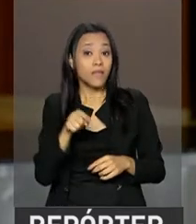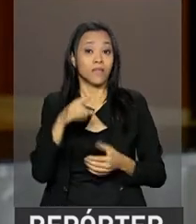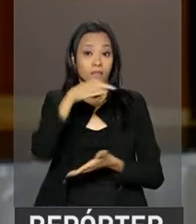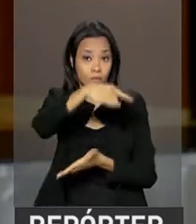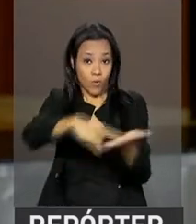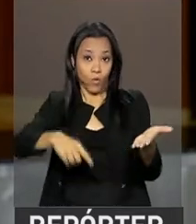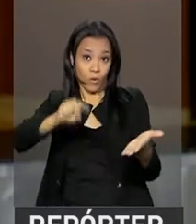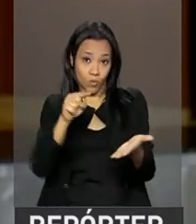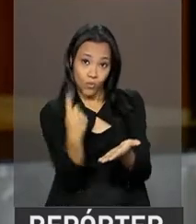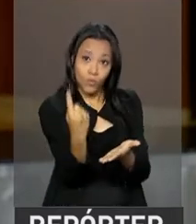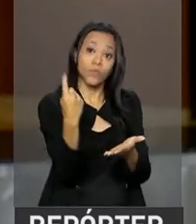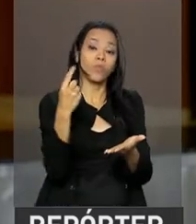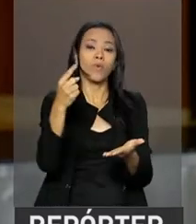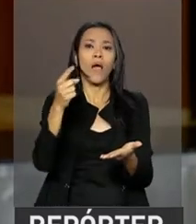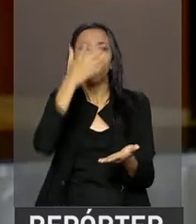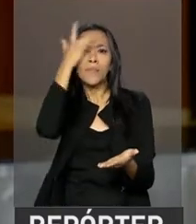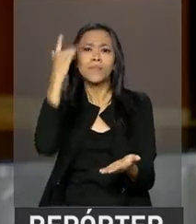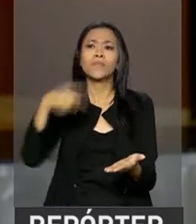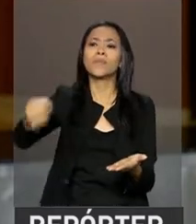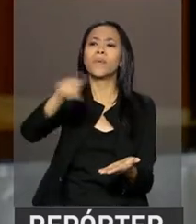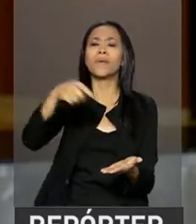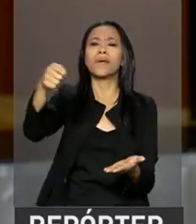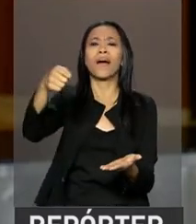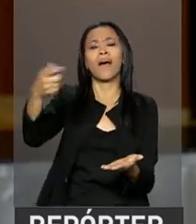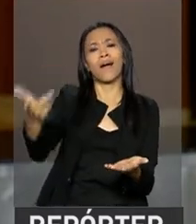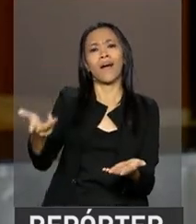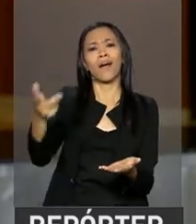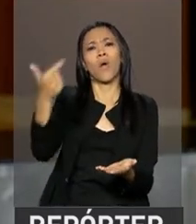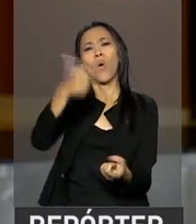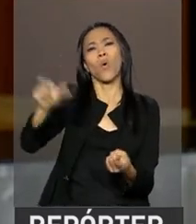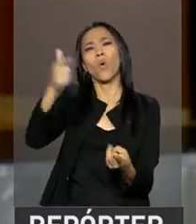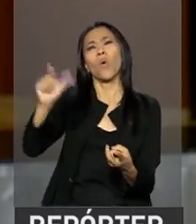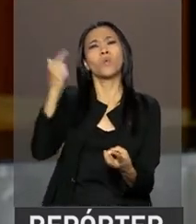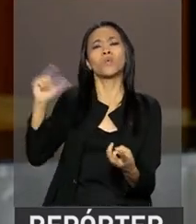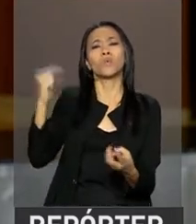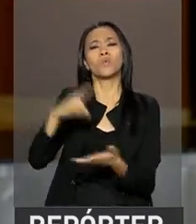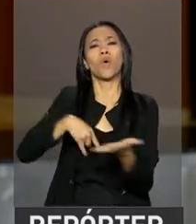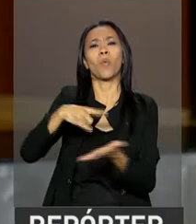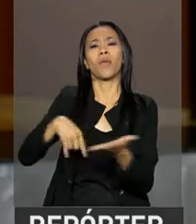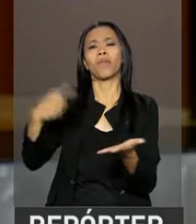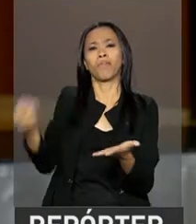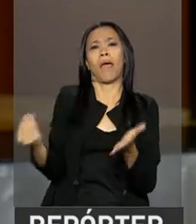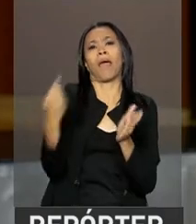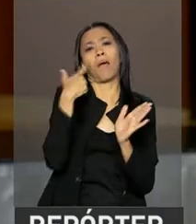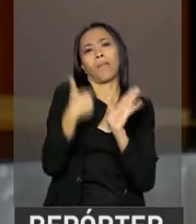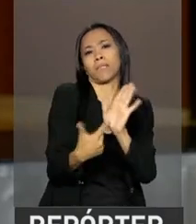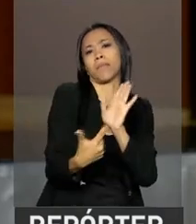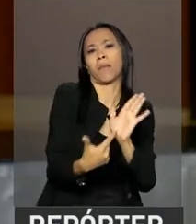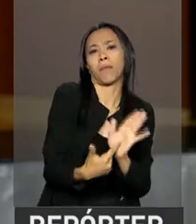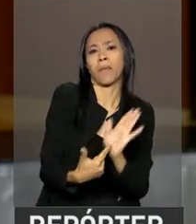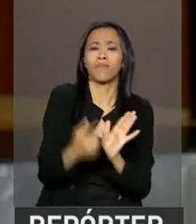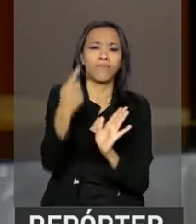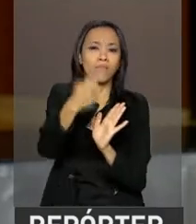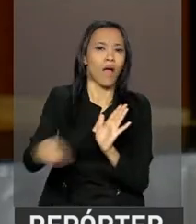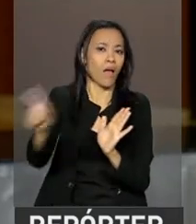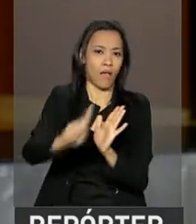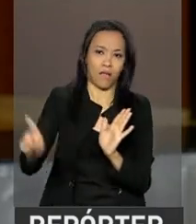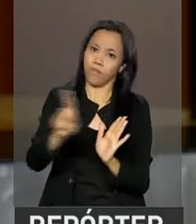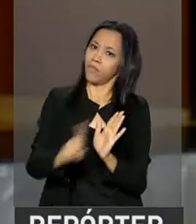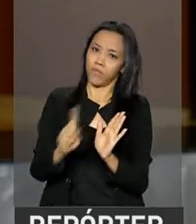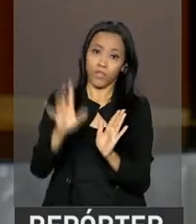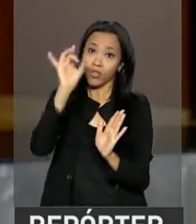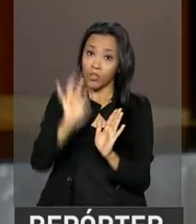único cidadão seja dispensada de apresentar todos esses outros documentos que deram origem a identificação única